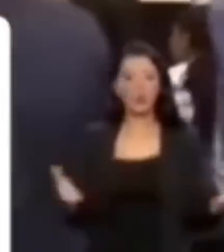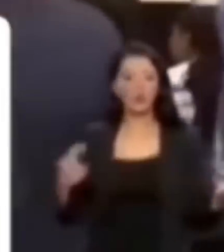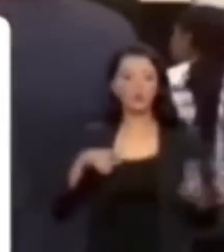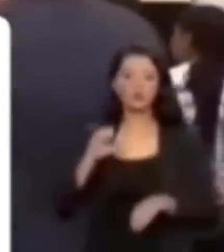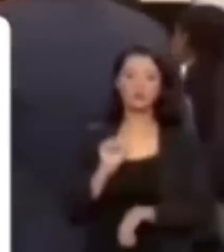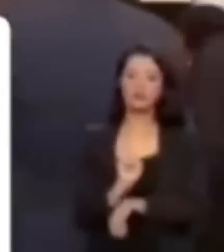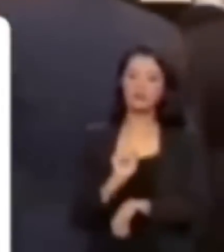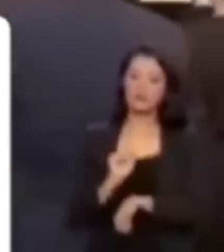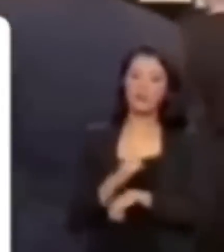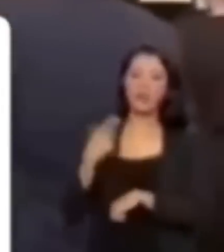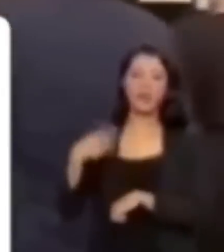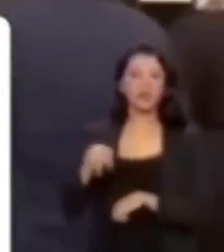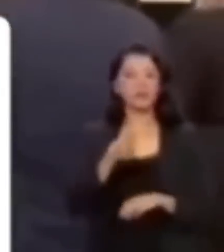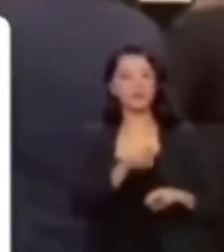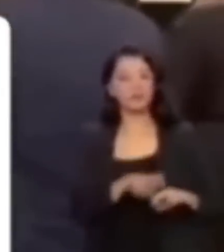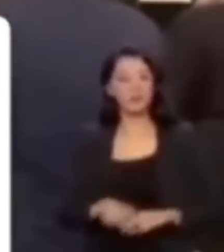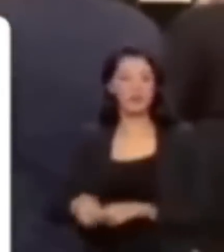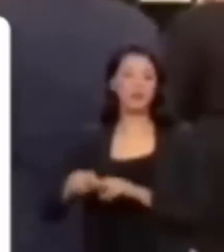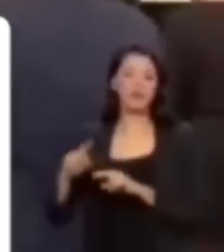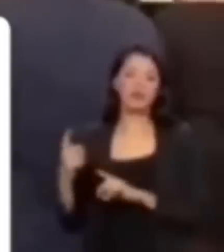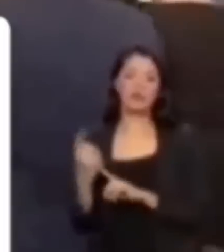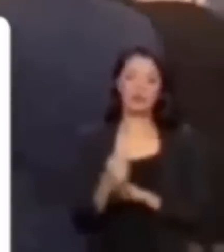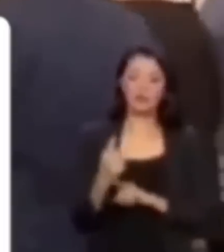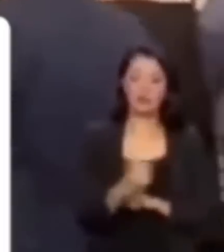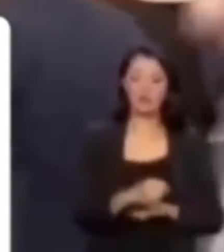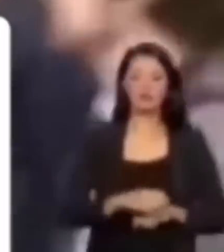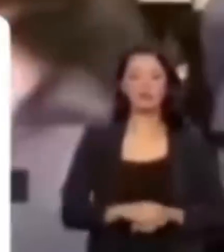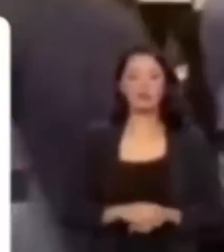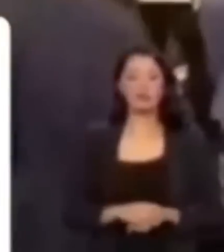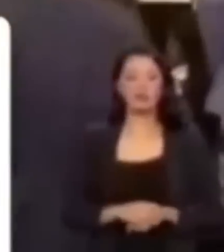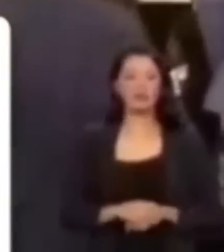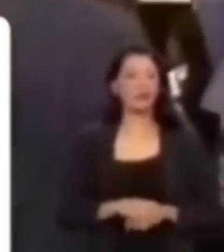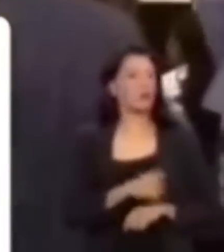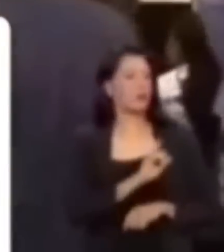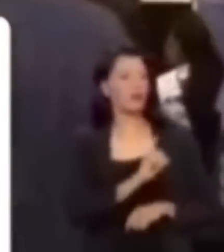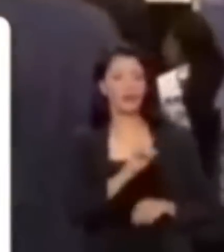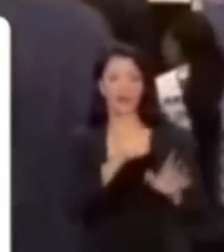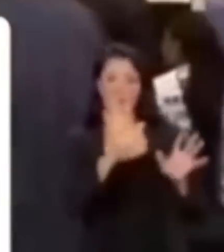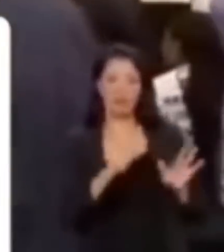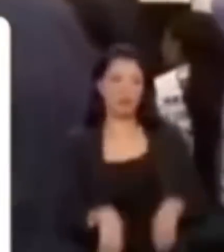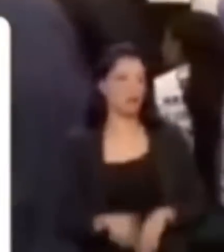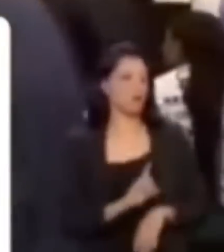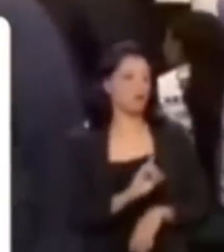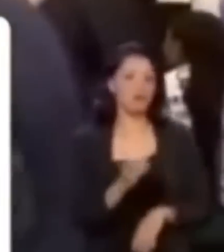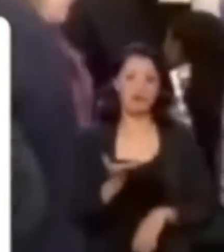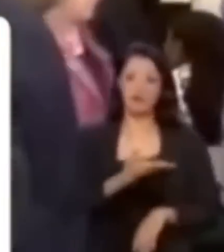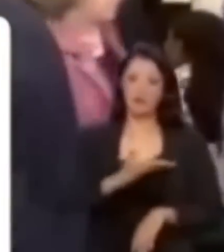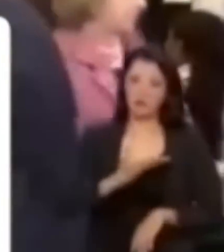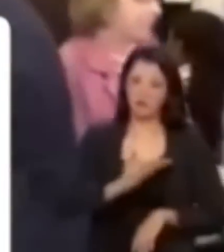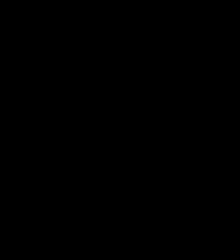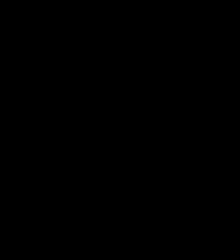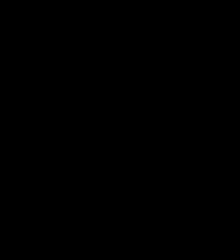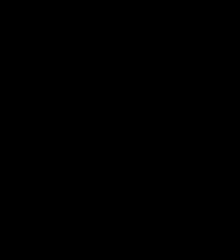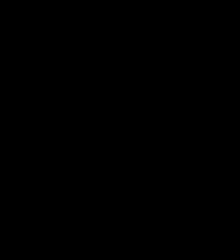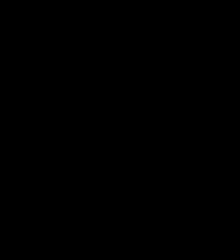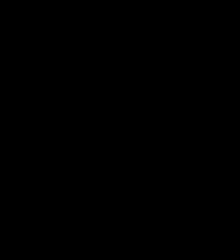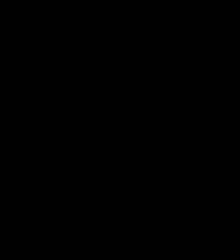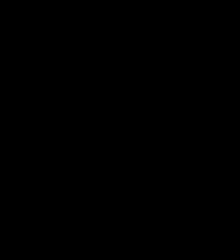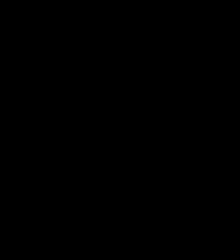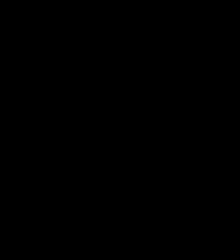que aguardem em seus lugares a saída. Não está encerrado, meu caro amigo. Reabra os trabalhos.